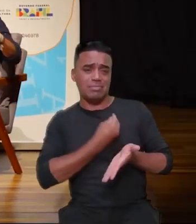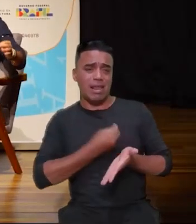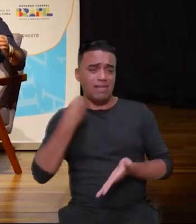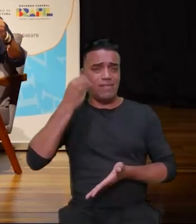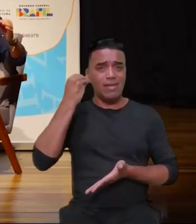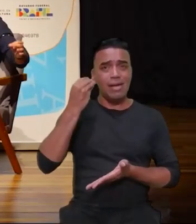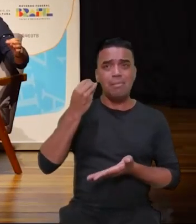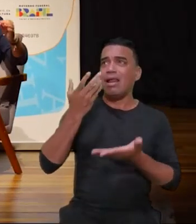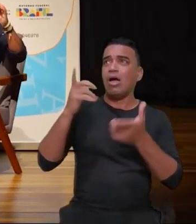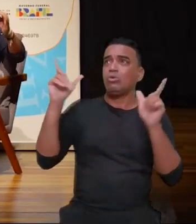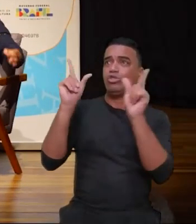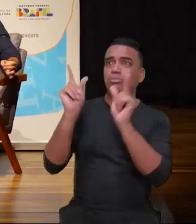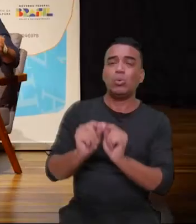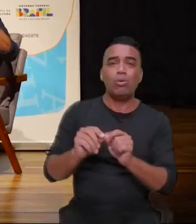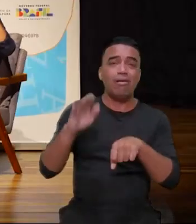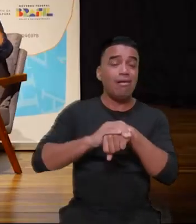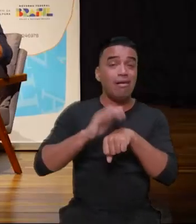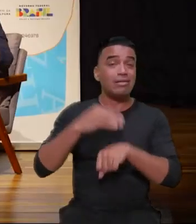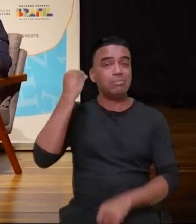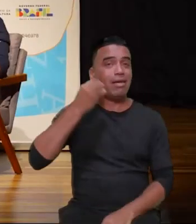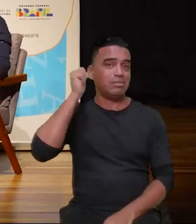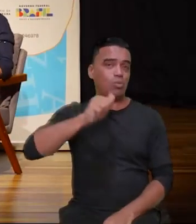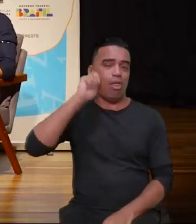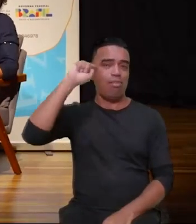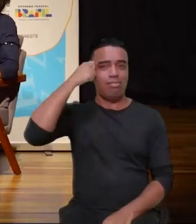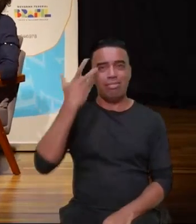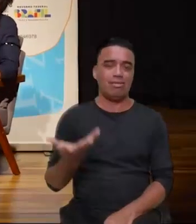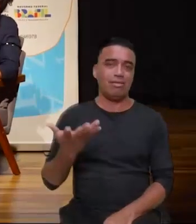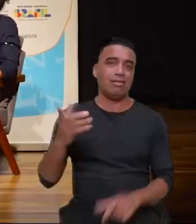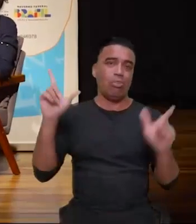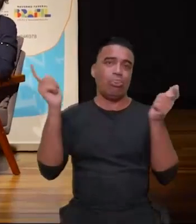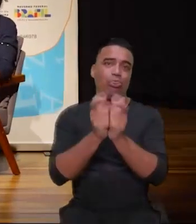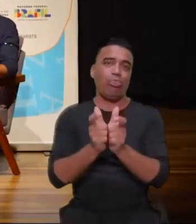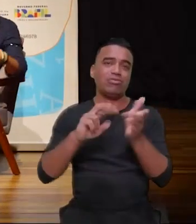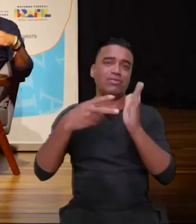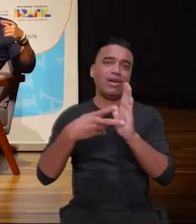não esvazie suas raízes nas experiências das mulheres negras?